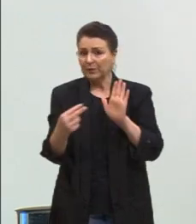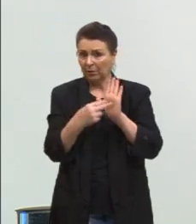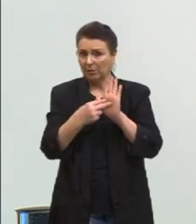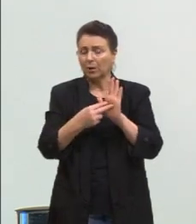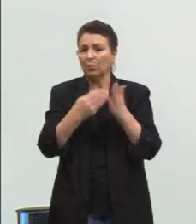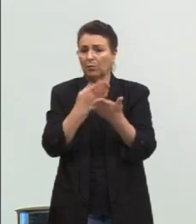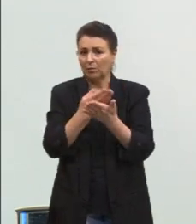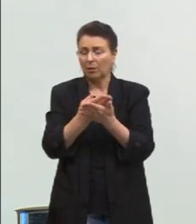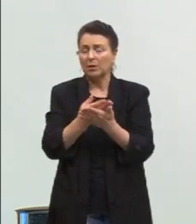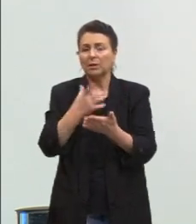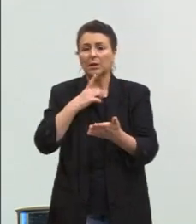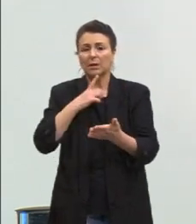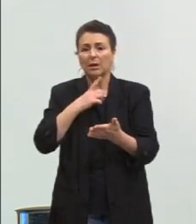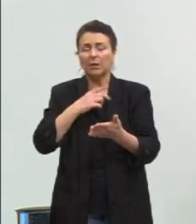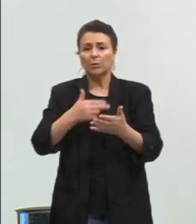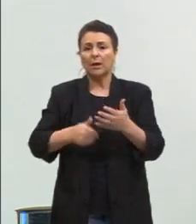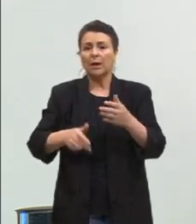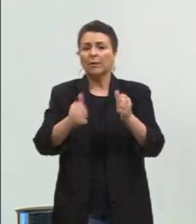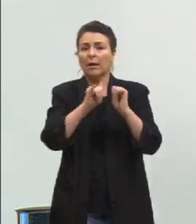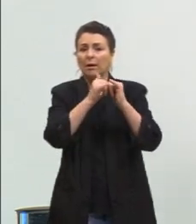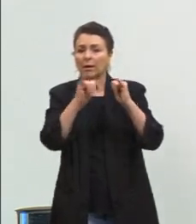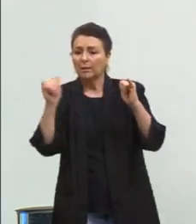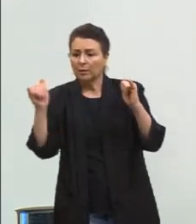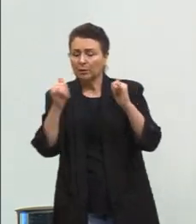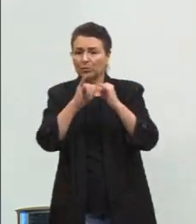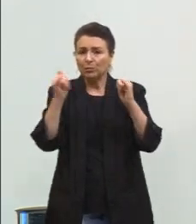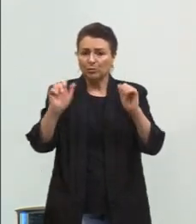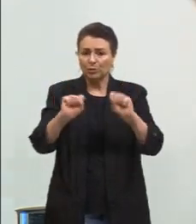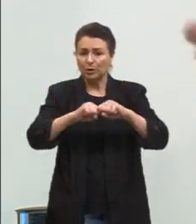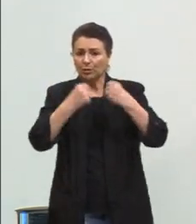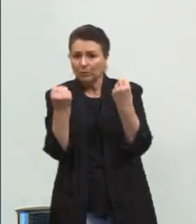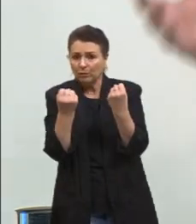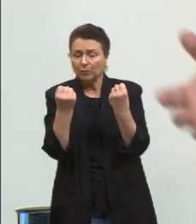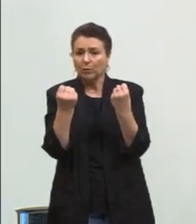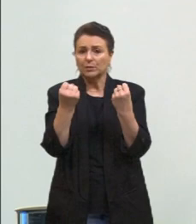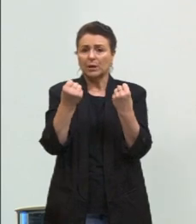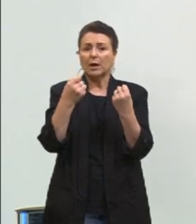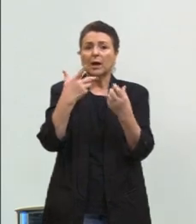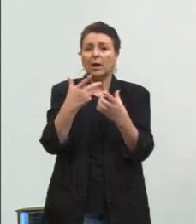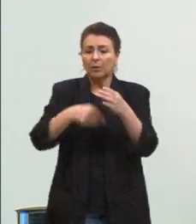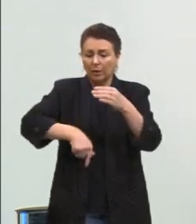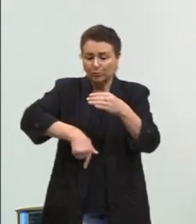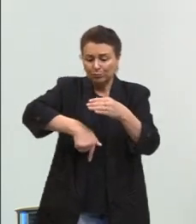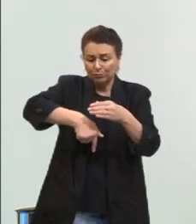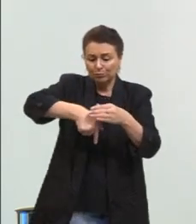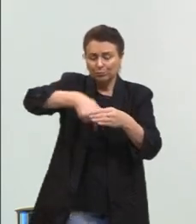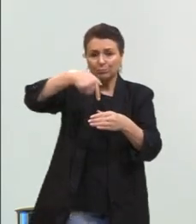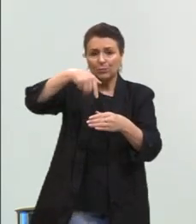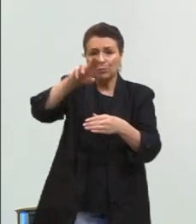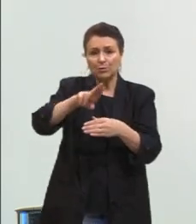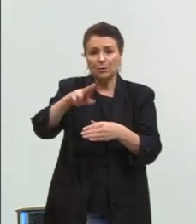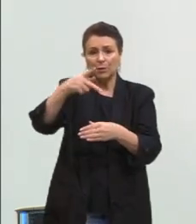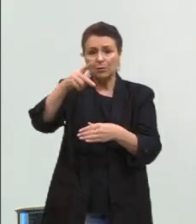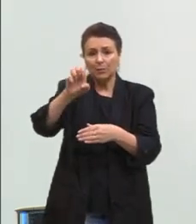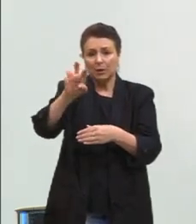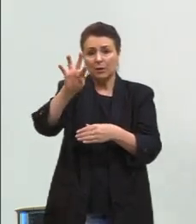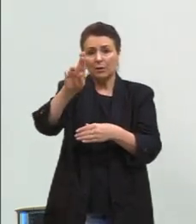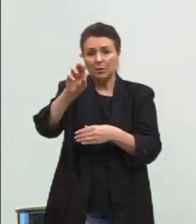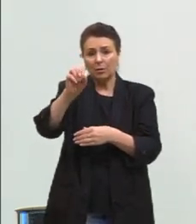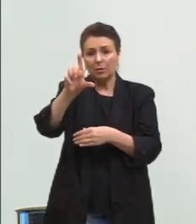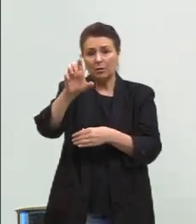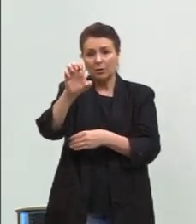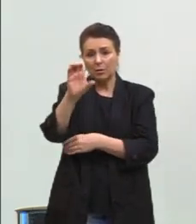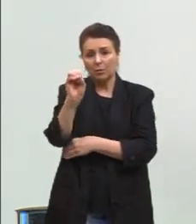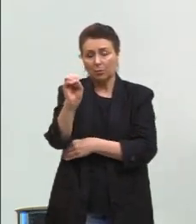ser diretamente relacionada com essa Matriz né que é de derivados do petróleo carvão essas essas questões